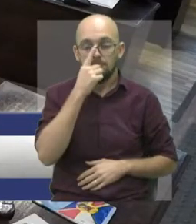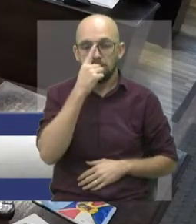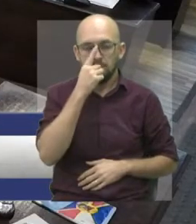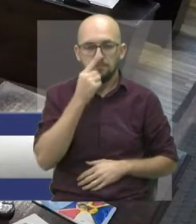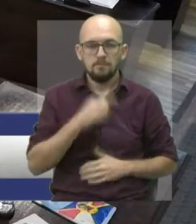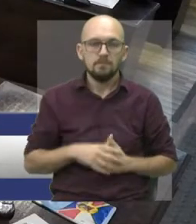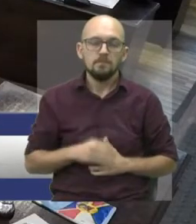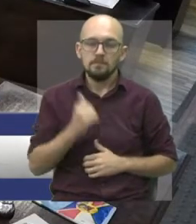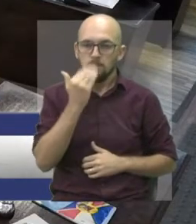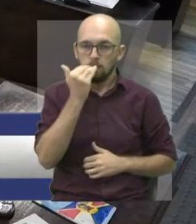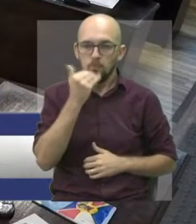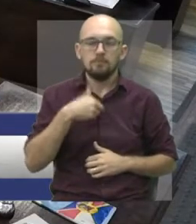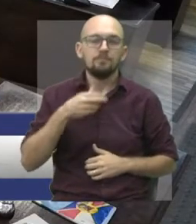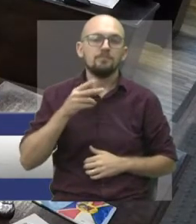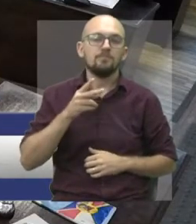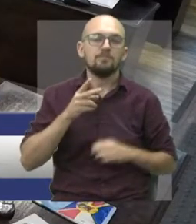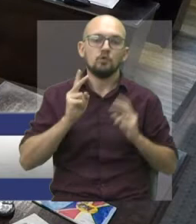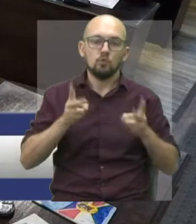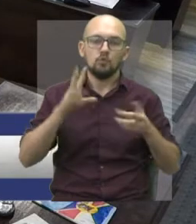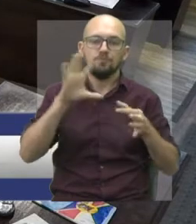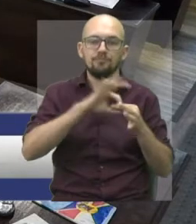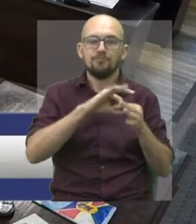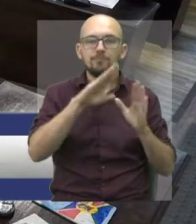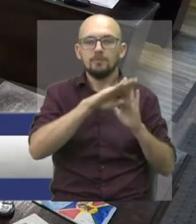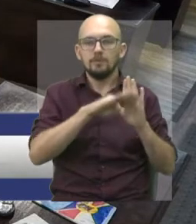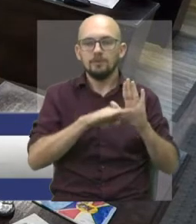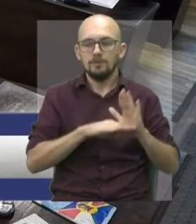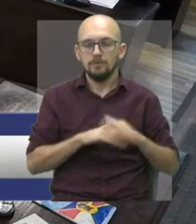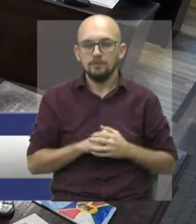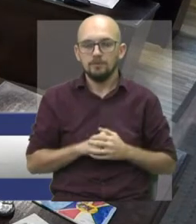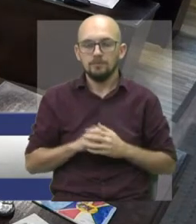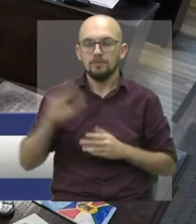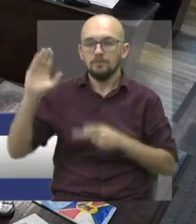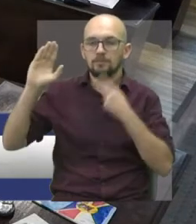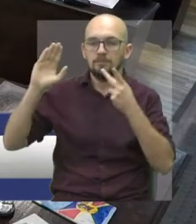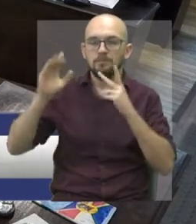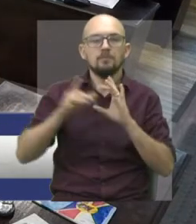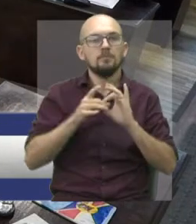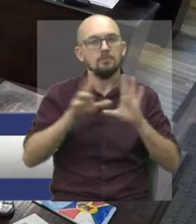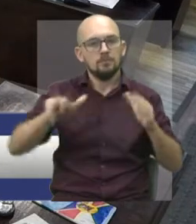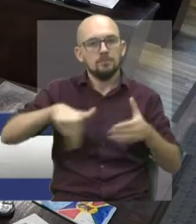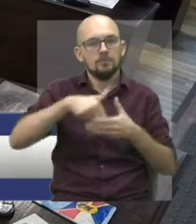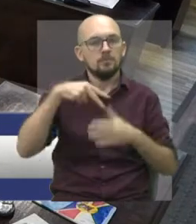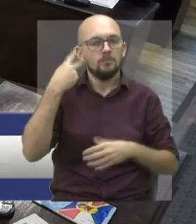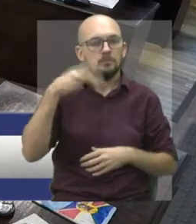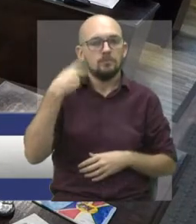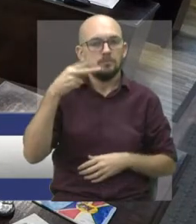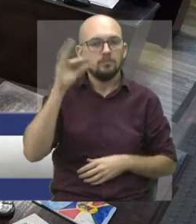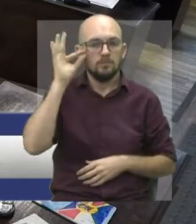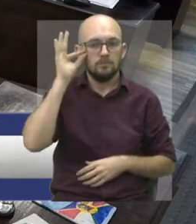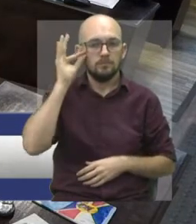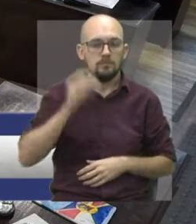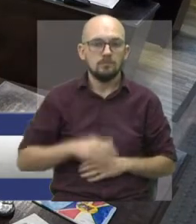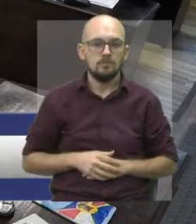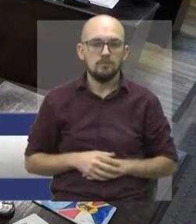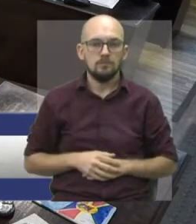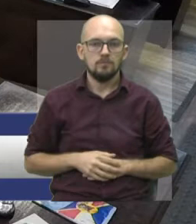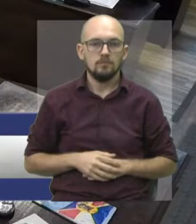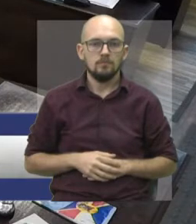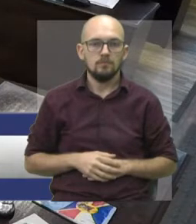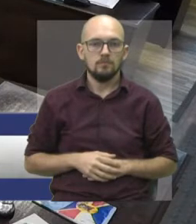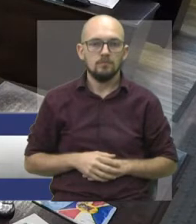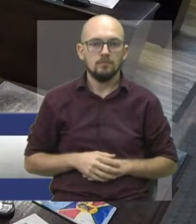A palavra continua dentro do expediente. Com a palavra. Com a palavra, vereador Wagner Brasil.